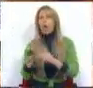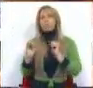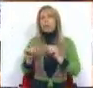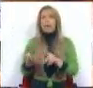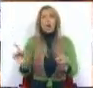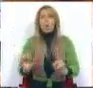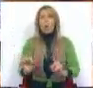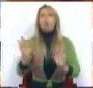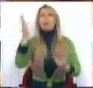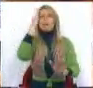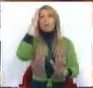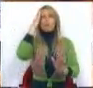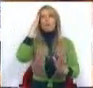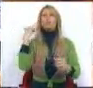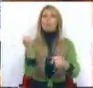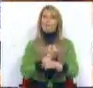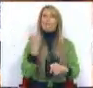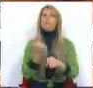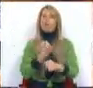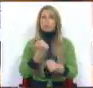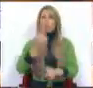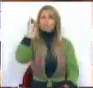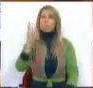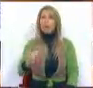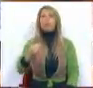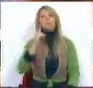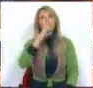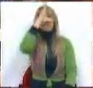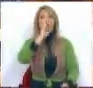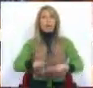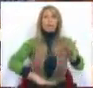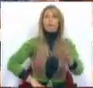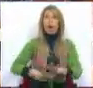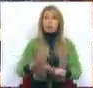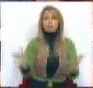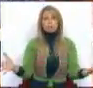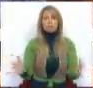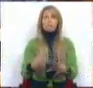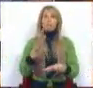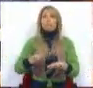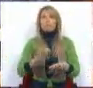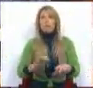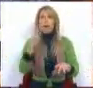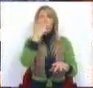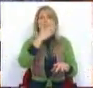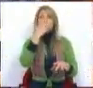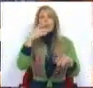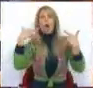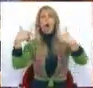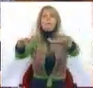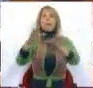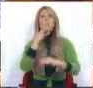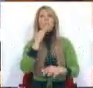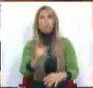não nos escusamos a isso, prevemos uma ação compulsiva por parte do Estado, onde o abandono seja considerado danoso